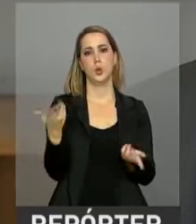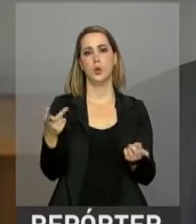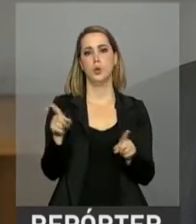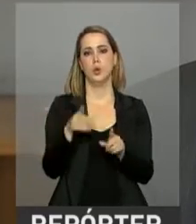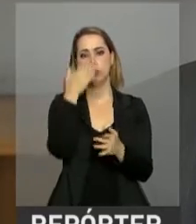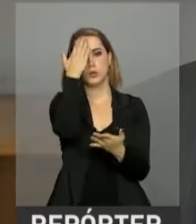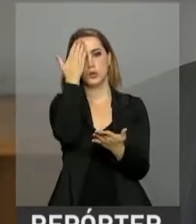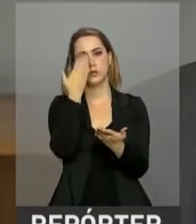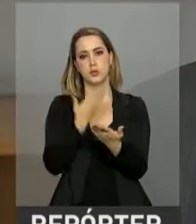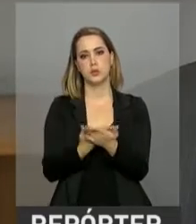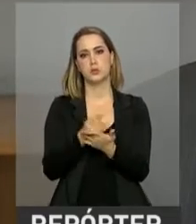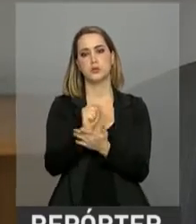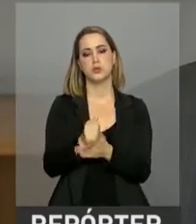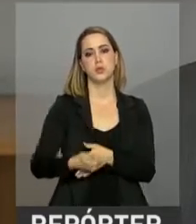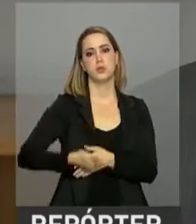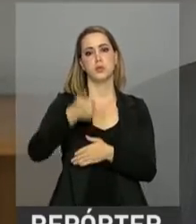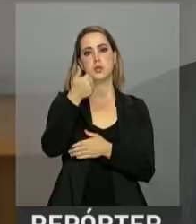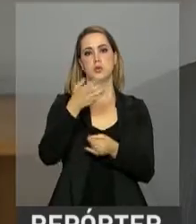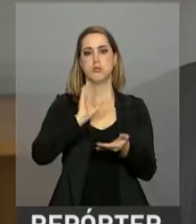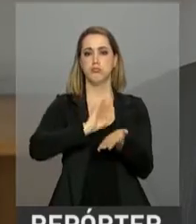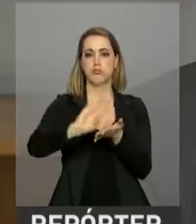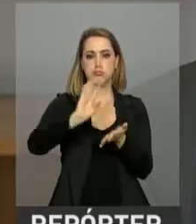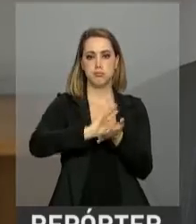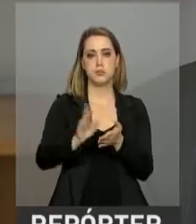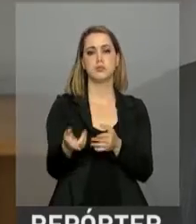confiança retorna e os investimentos é se acelera